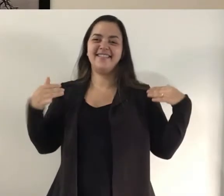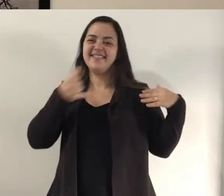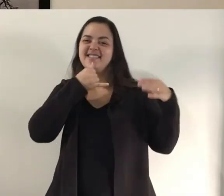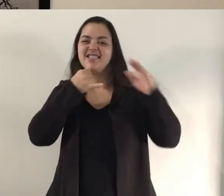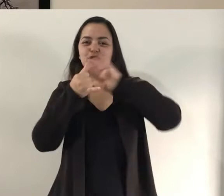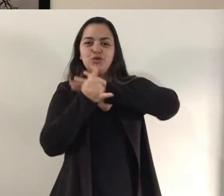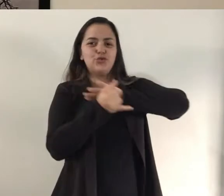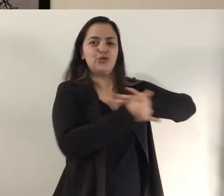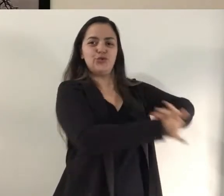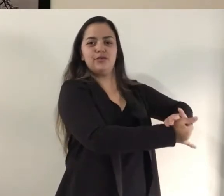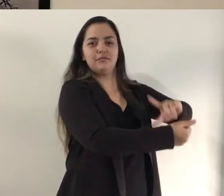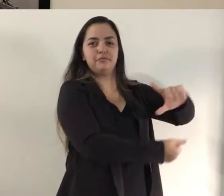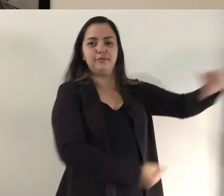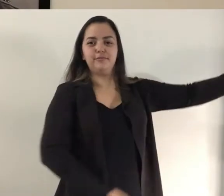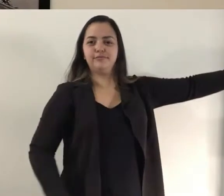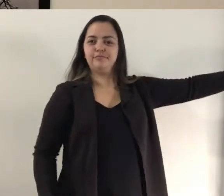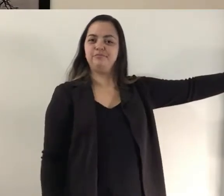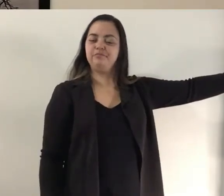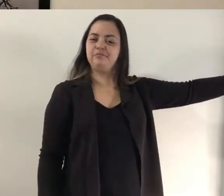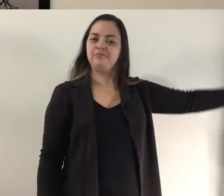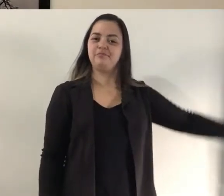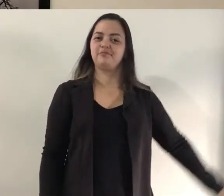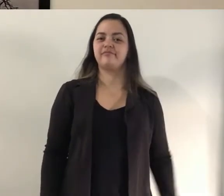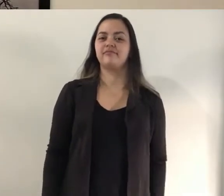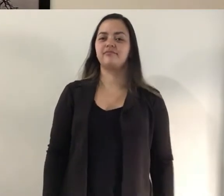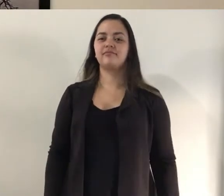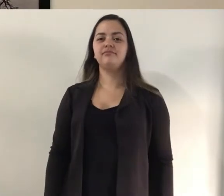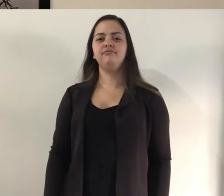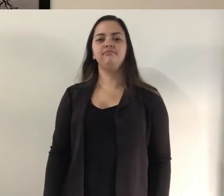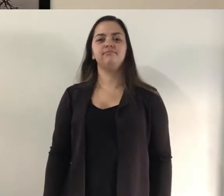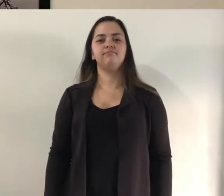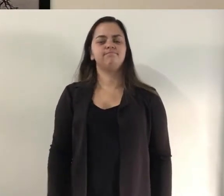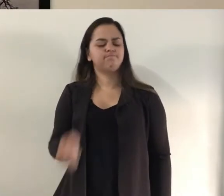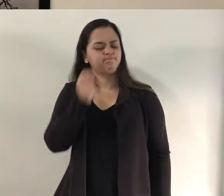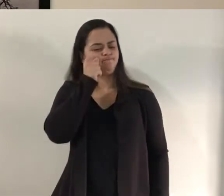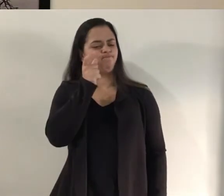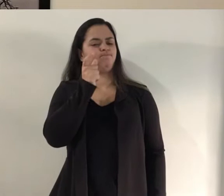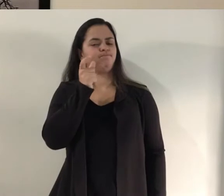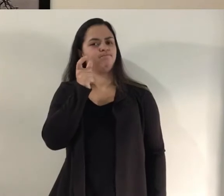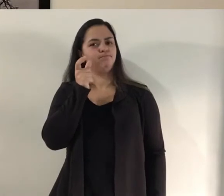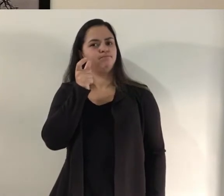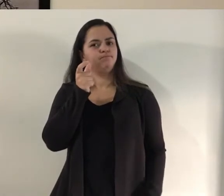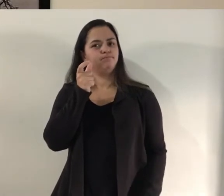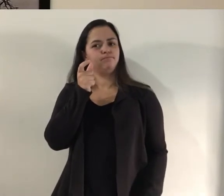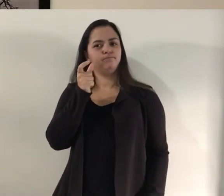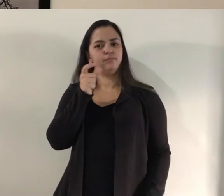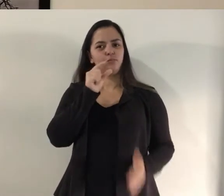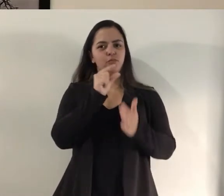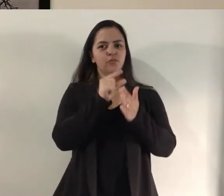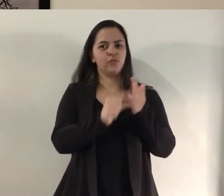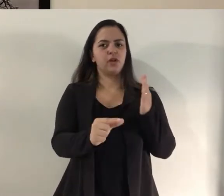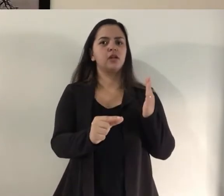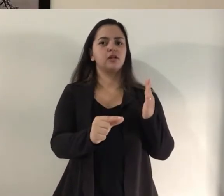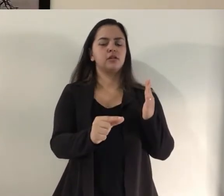E é interessante que ainda nesse versículo, ele repete no versículo 20,